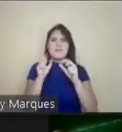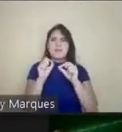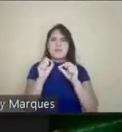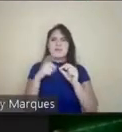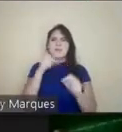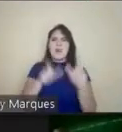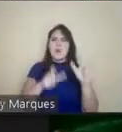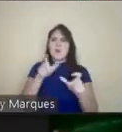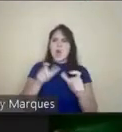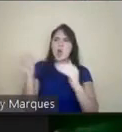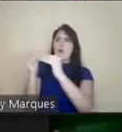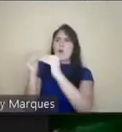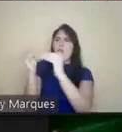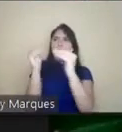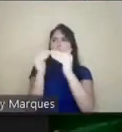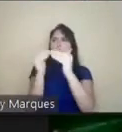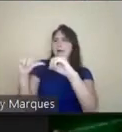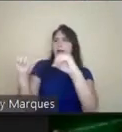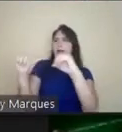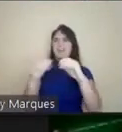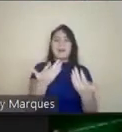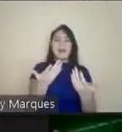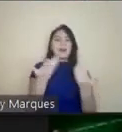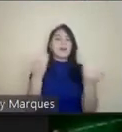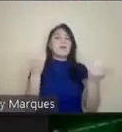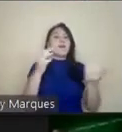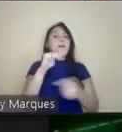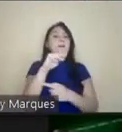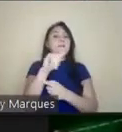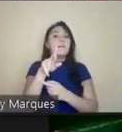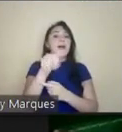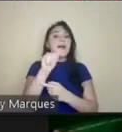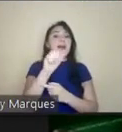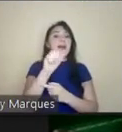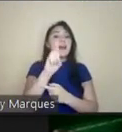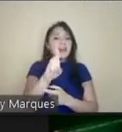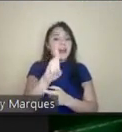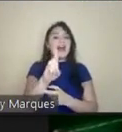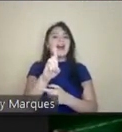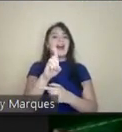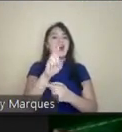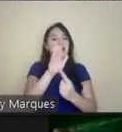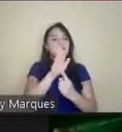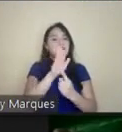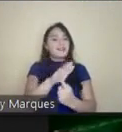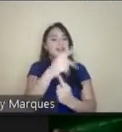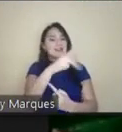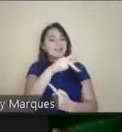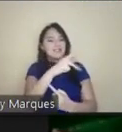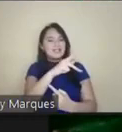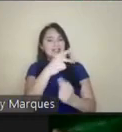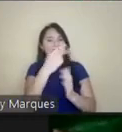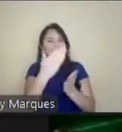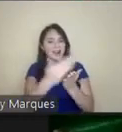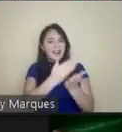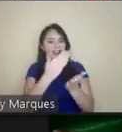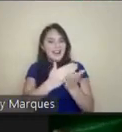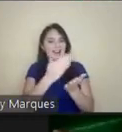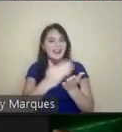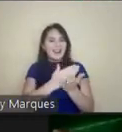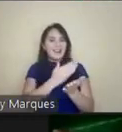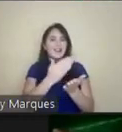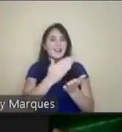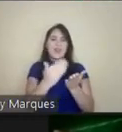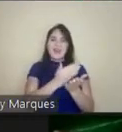Então, Mirdá, vem, apresenta aí para a gente o seu livro, Urubu Baobá, que é um livro muito,